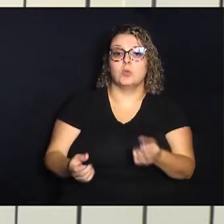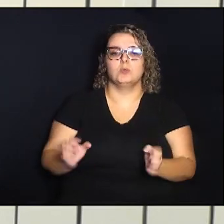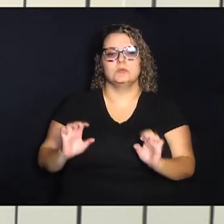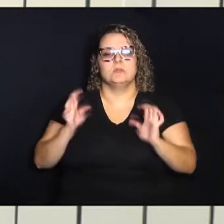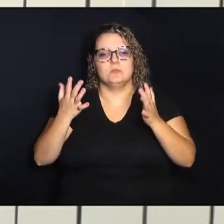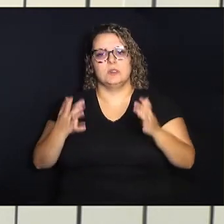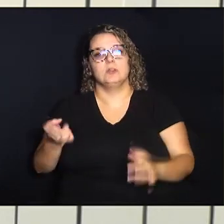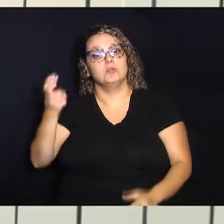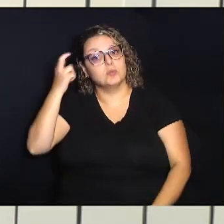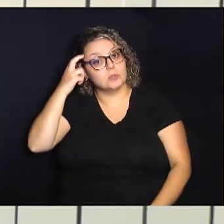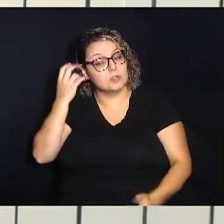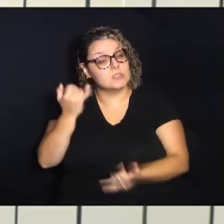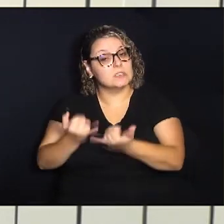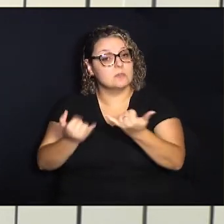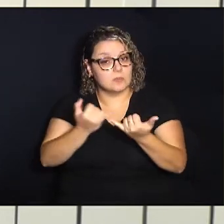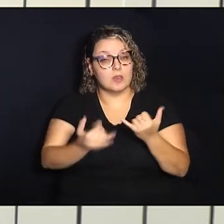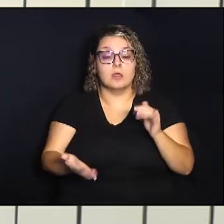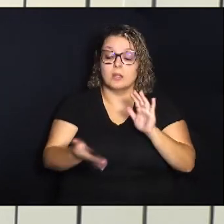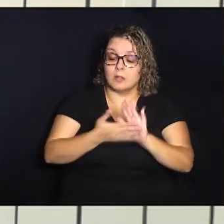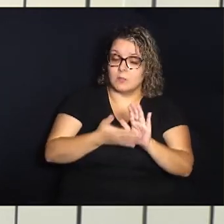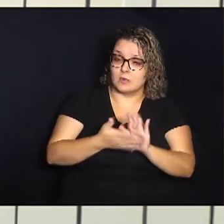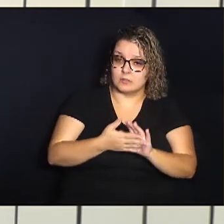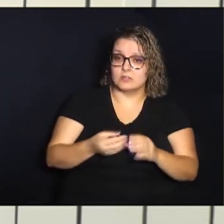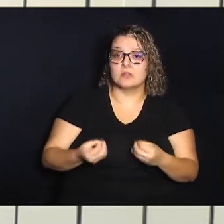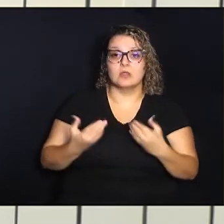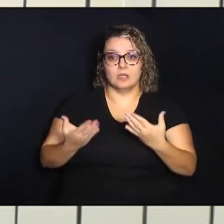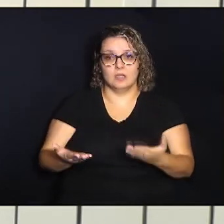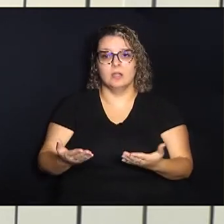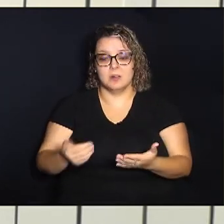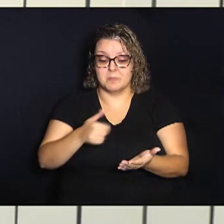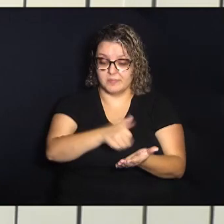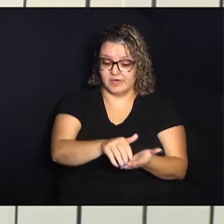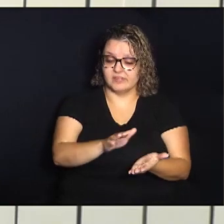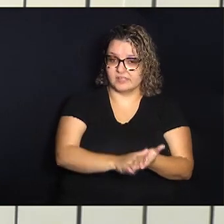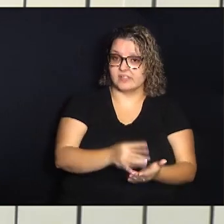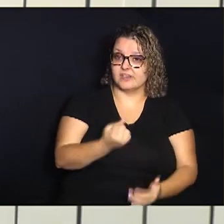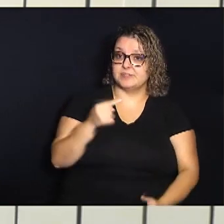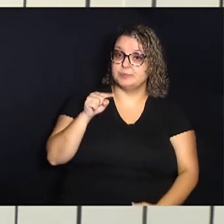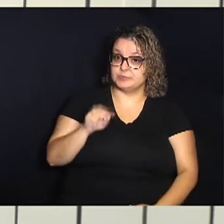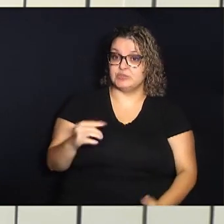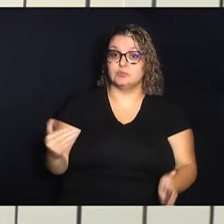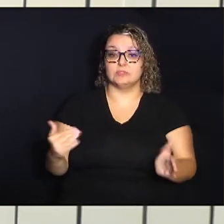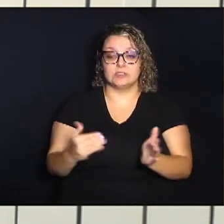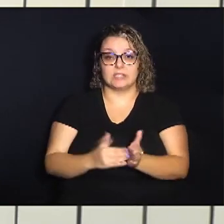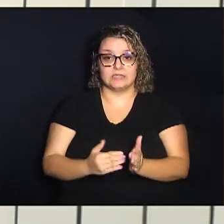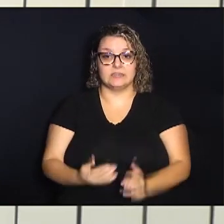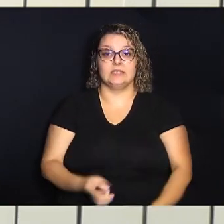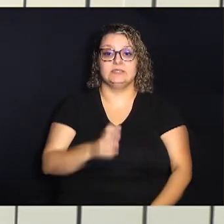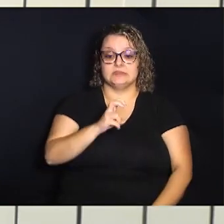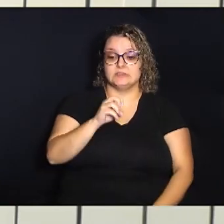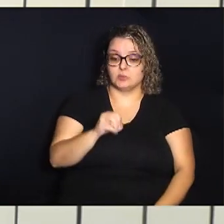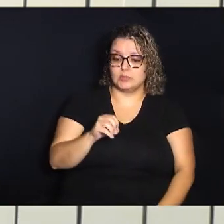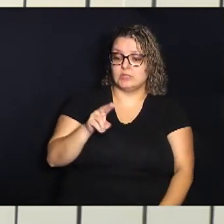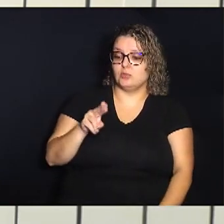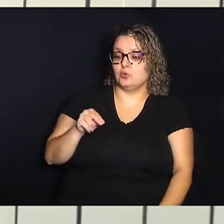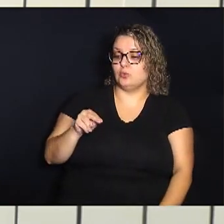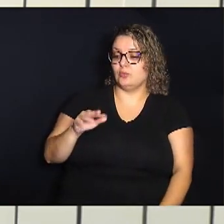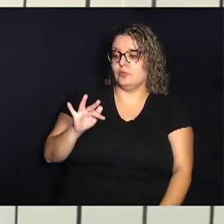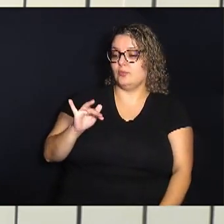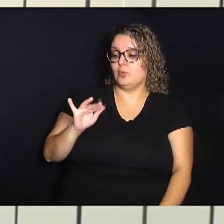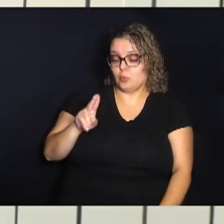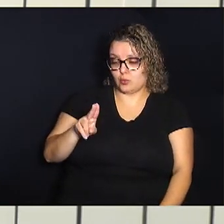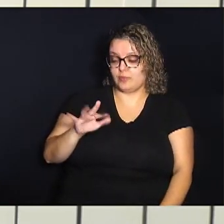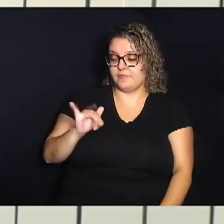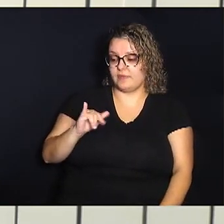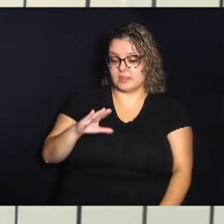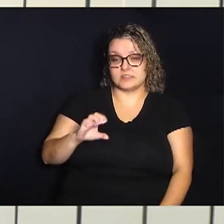culturais similares. A proposta estabelece multa no valor de 1.000 a 50 UFICs, unidades fiscais de